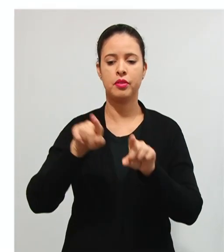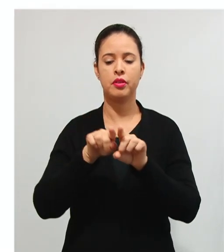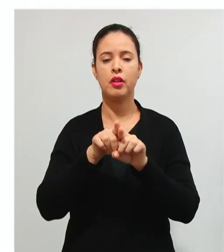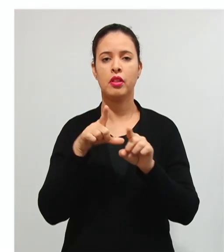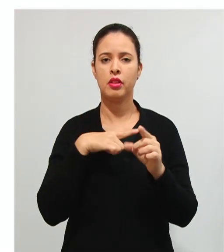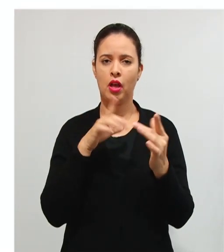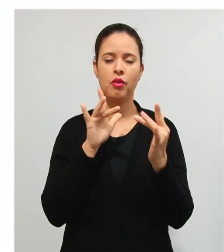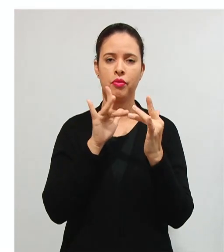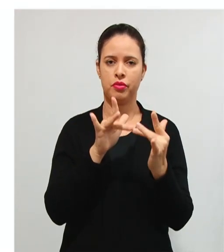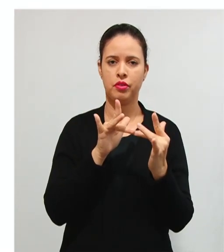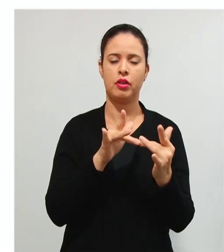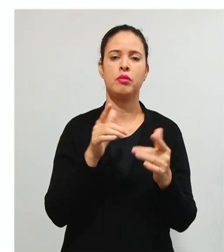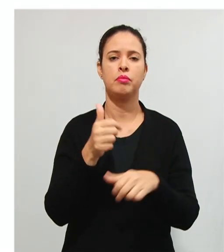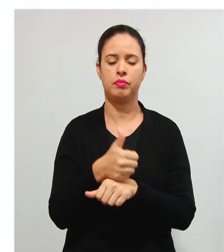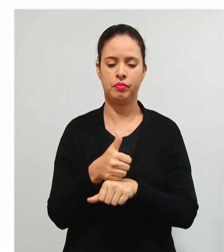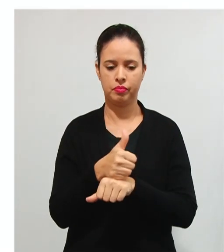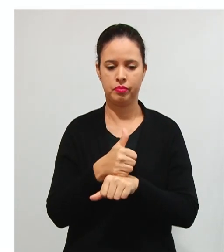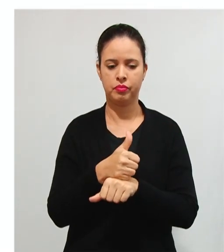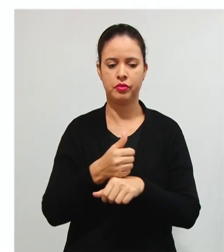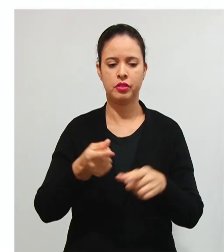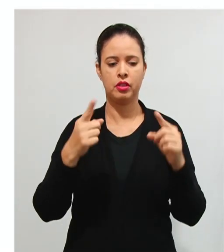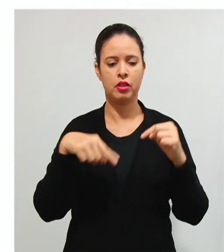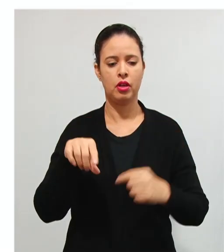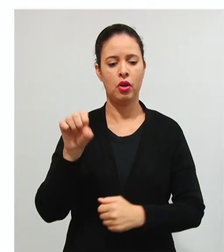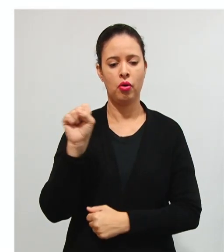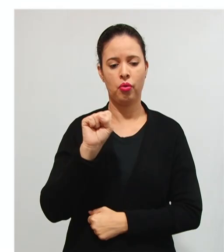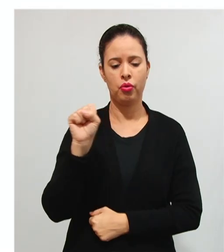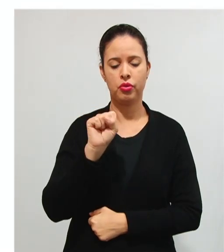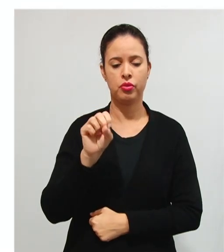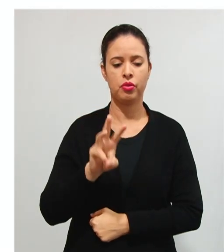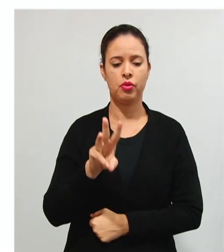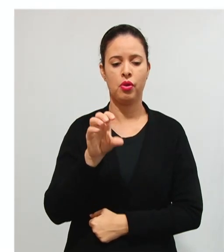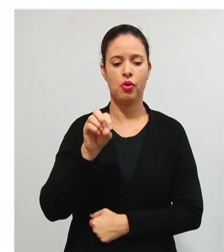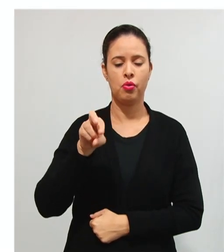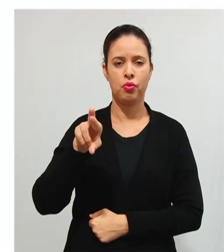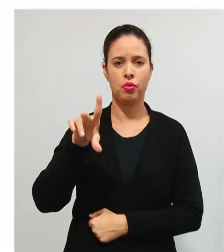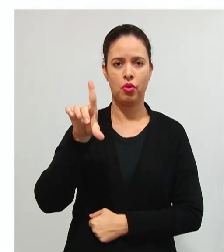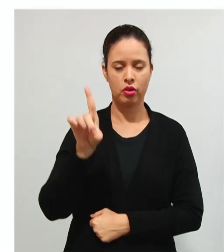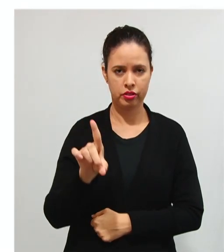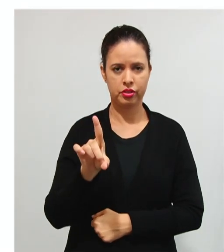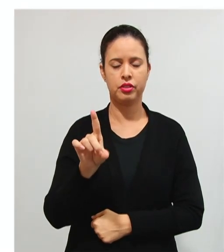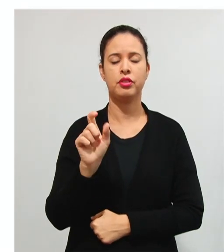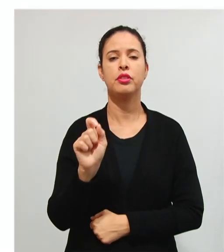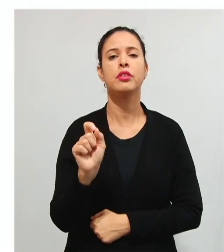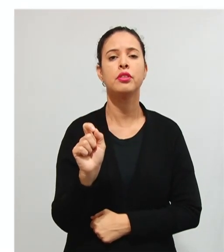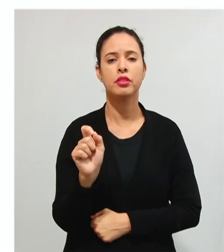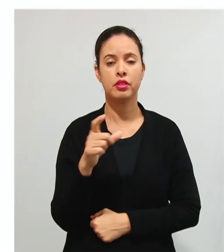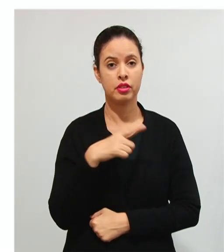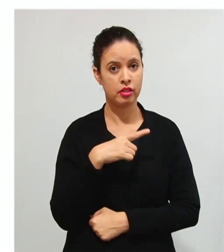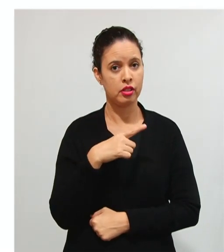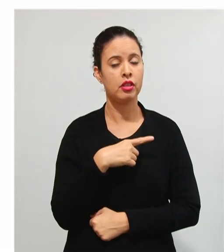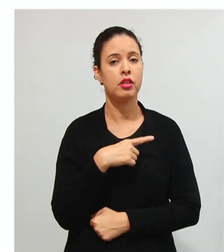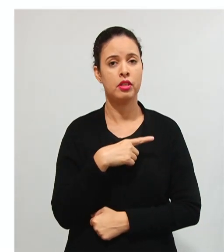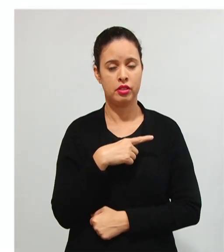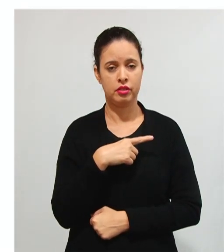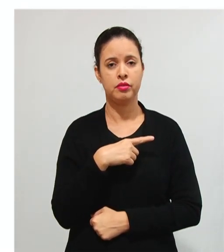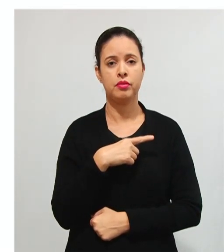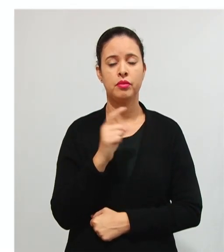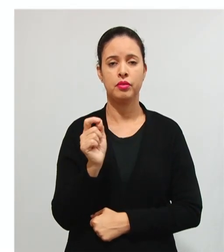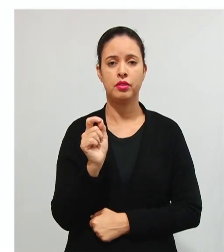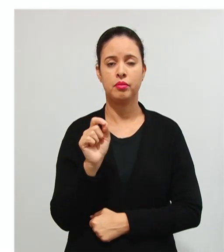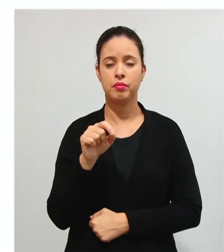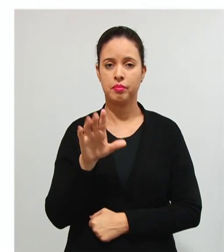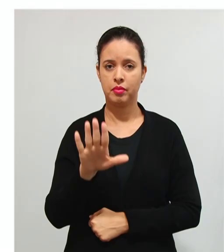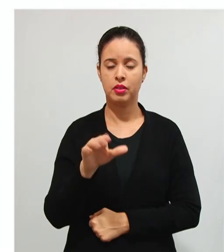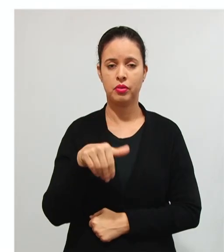afinidade profissional. A ferramenta do Word, apesar de não correr nas nuvens, e tem a sua versão para as nuvens, mas o